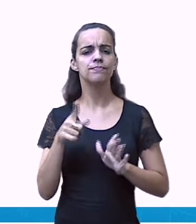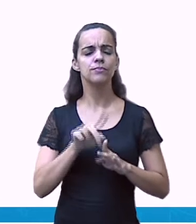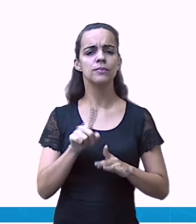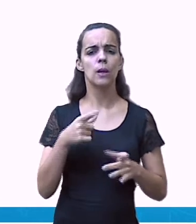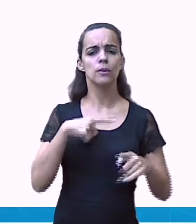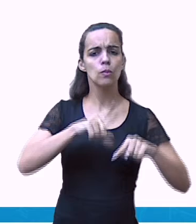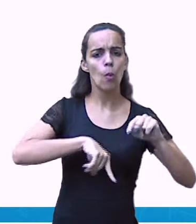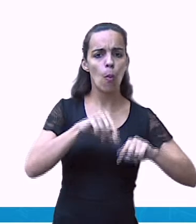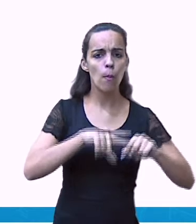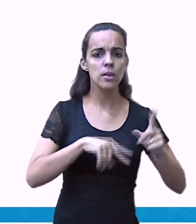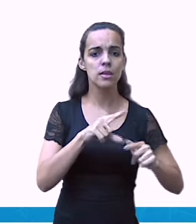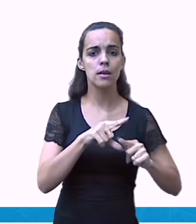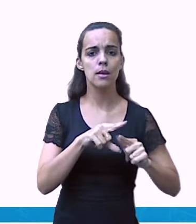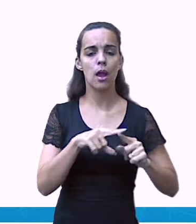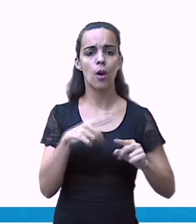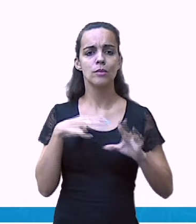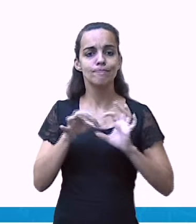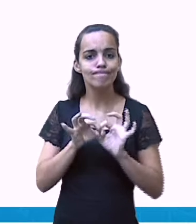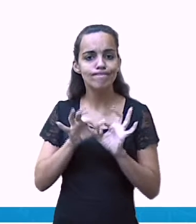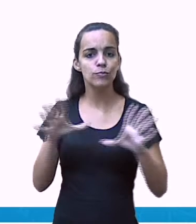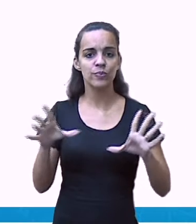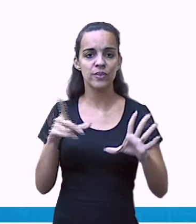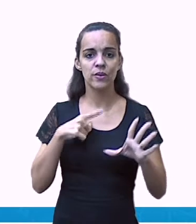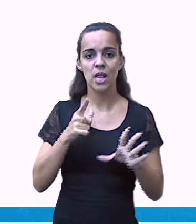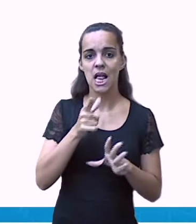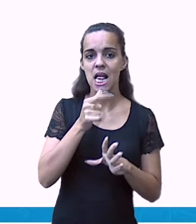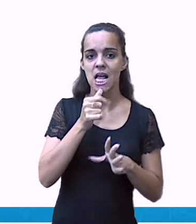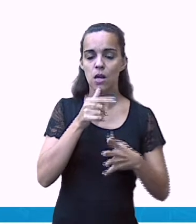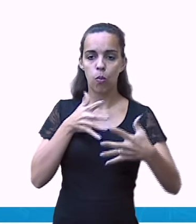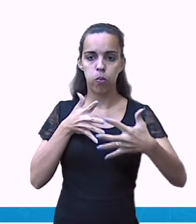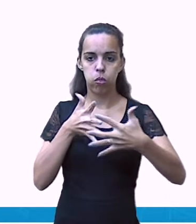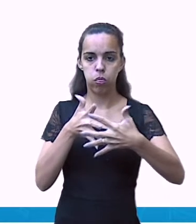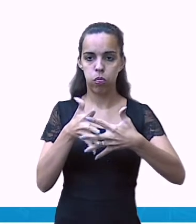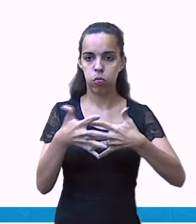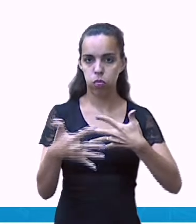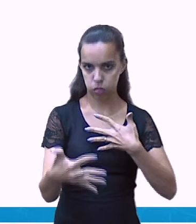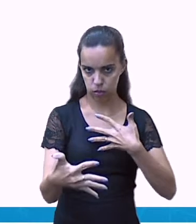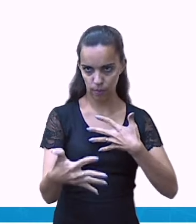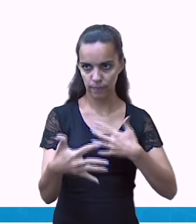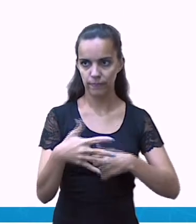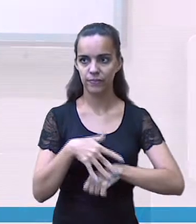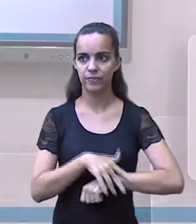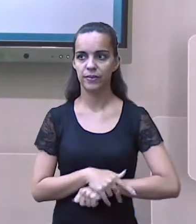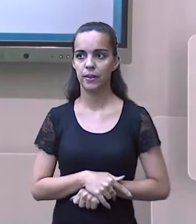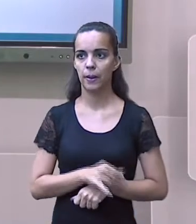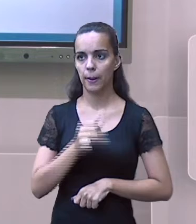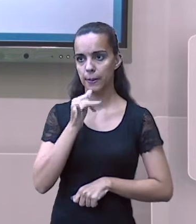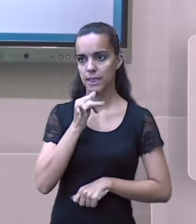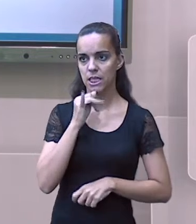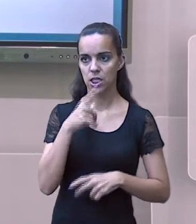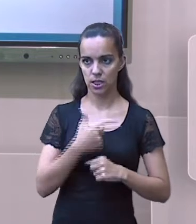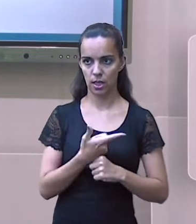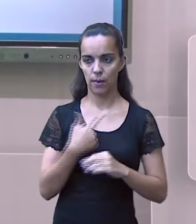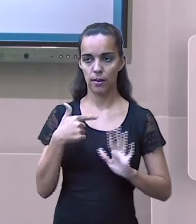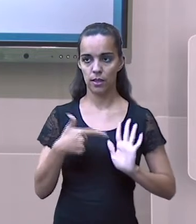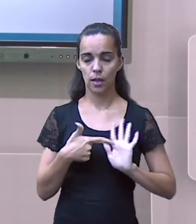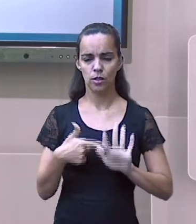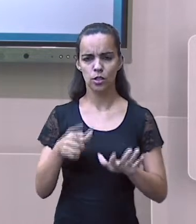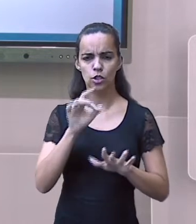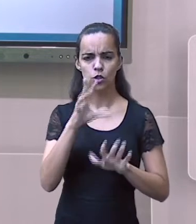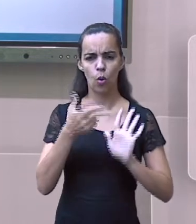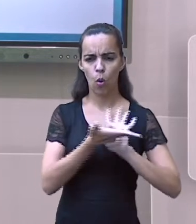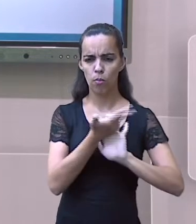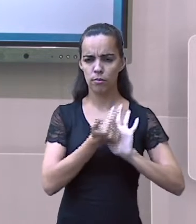determinado material que permite com que o líquido passe por ele. Então, nós temos, para ilustrar aqui,